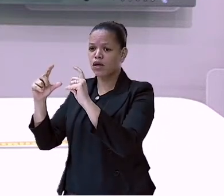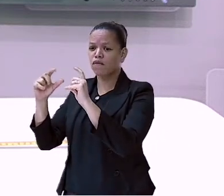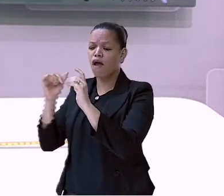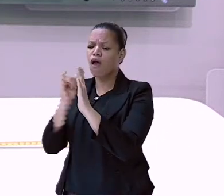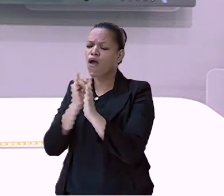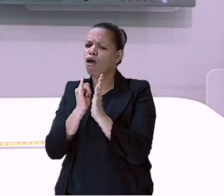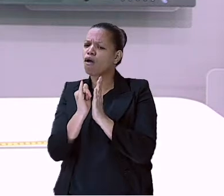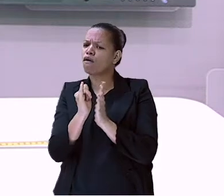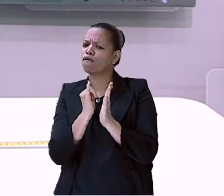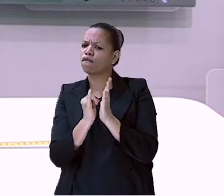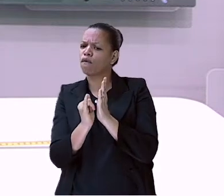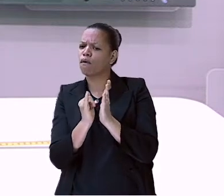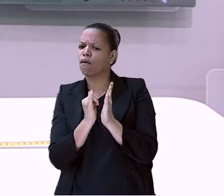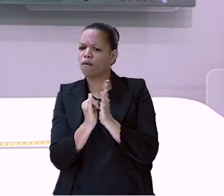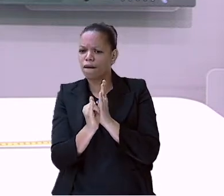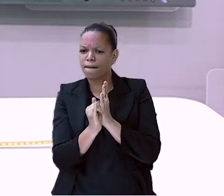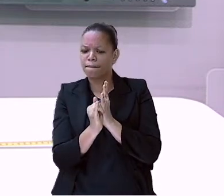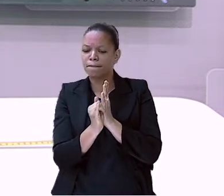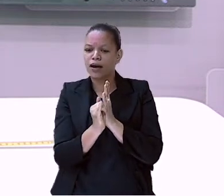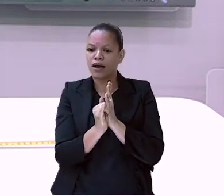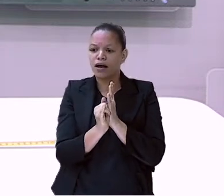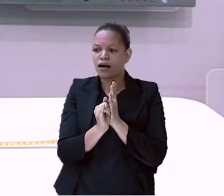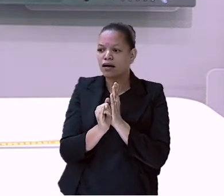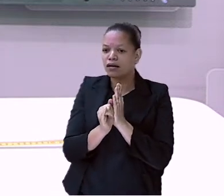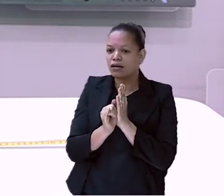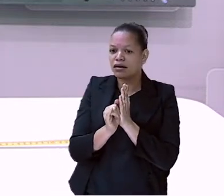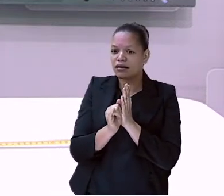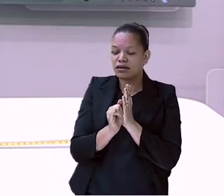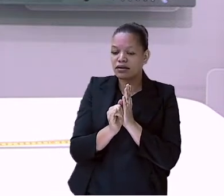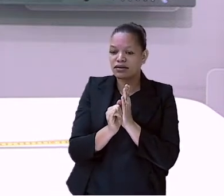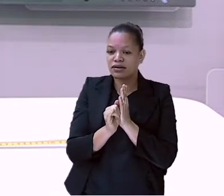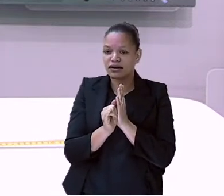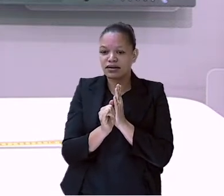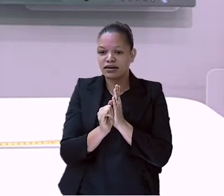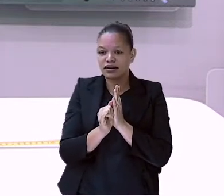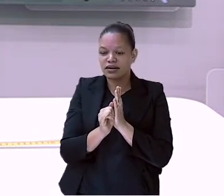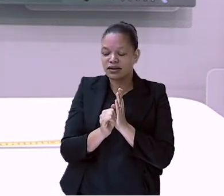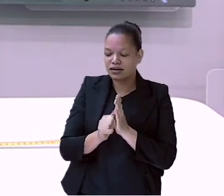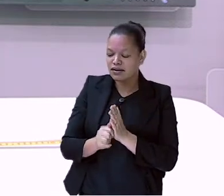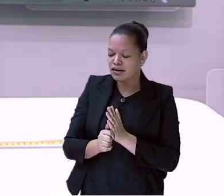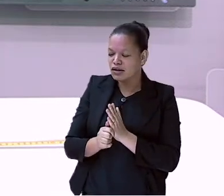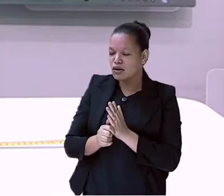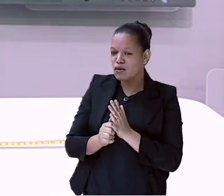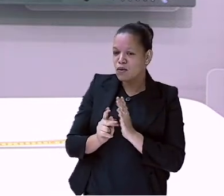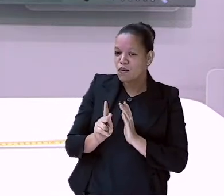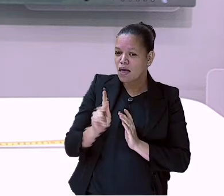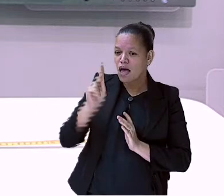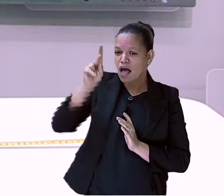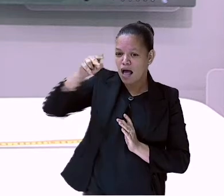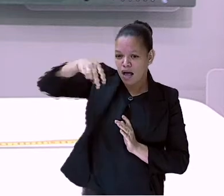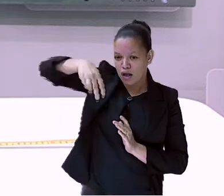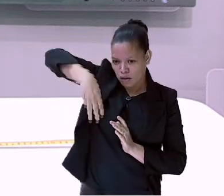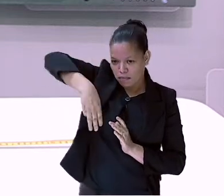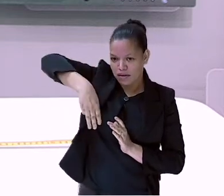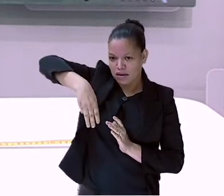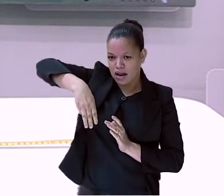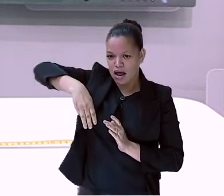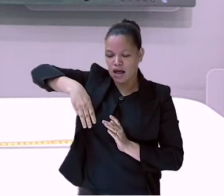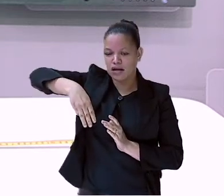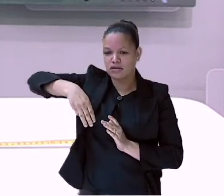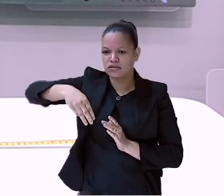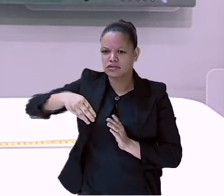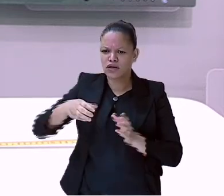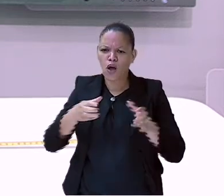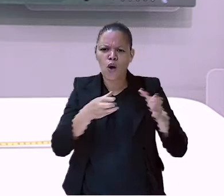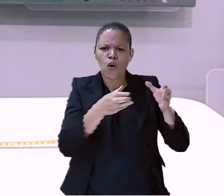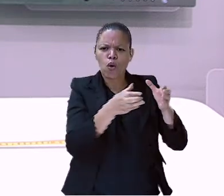metros, vire à sua direita. Você precisa de ter noção. Daqui a 2 quilômetros, entre na rotatória. Então, você sabe